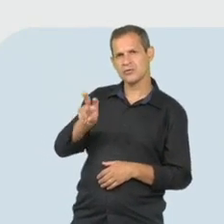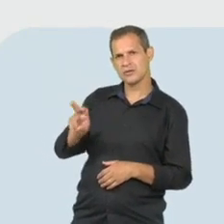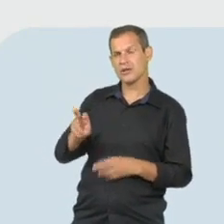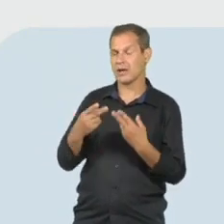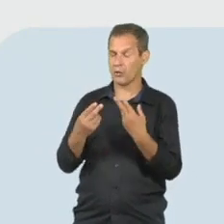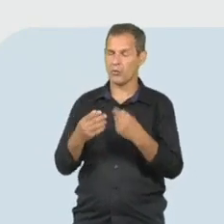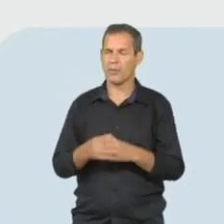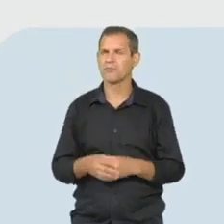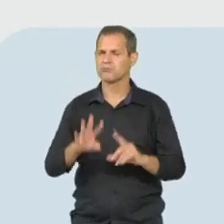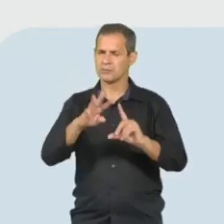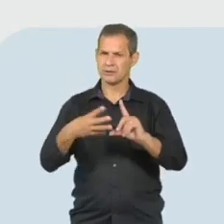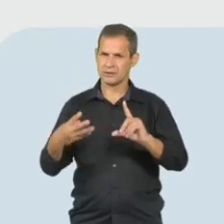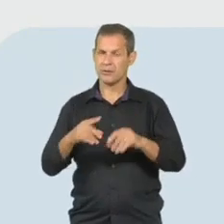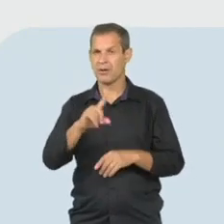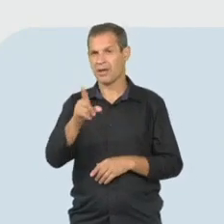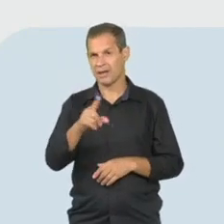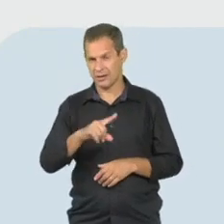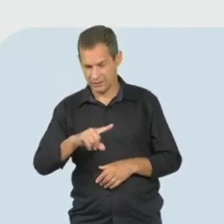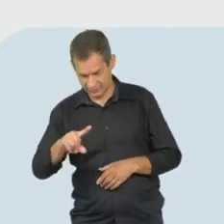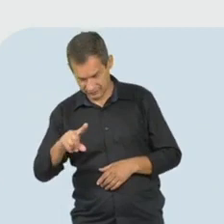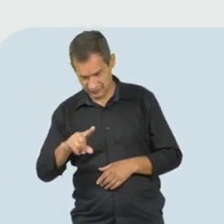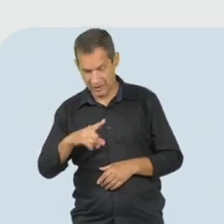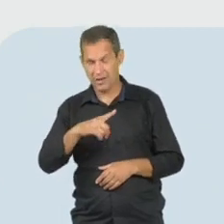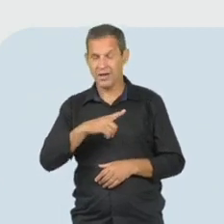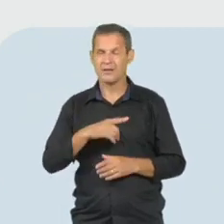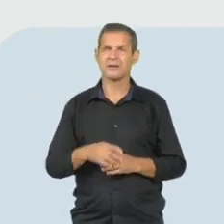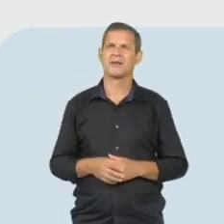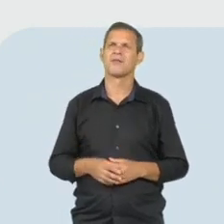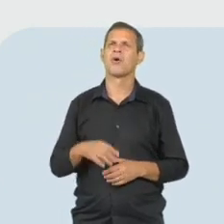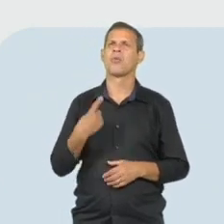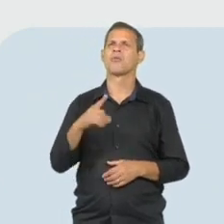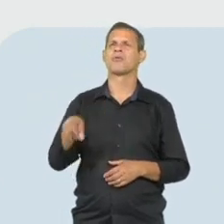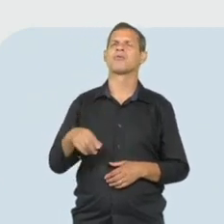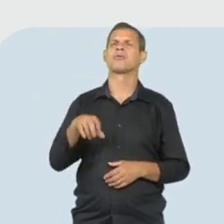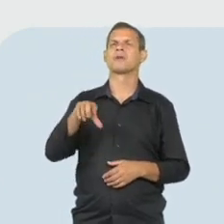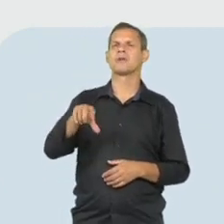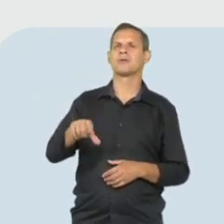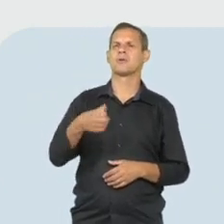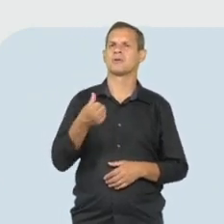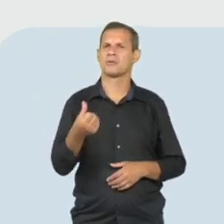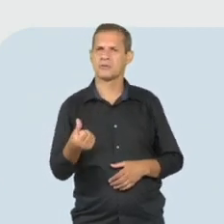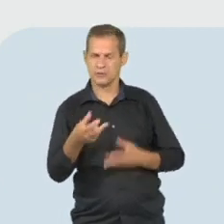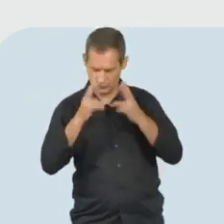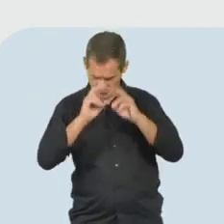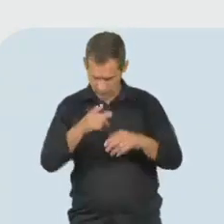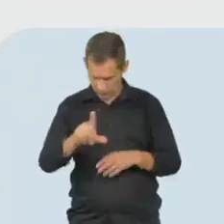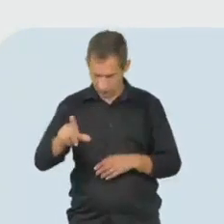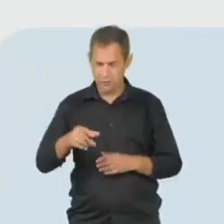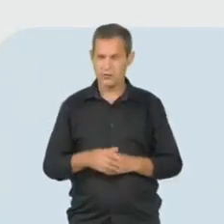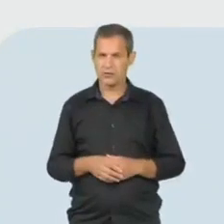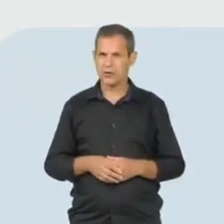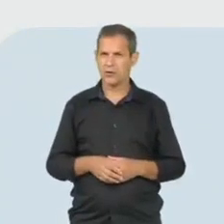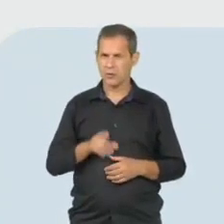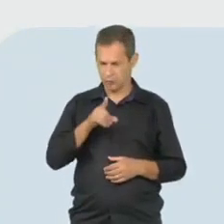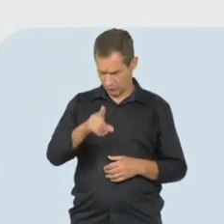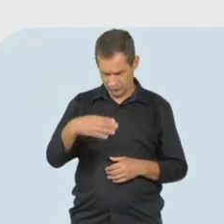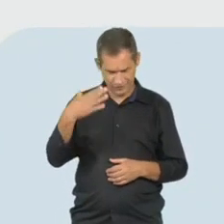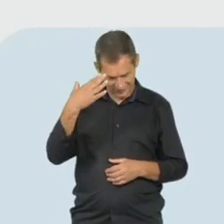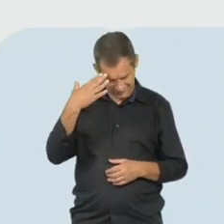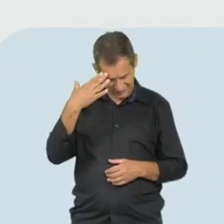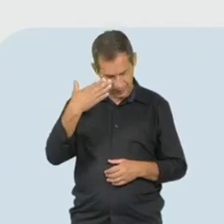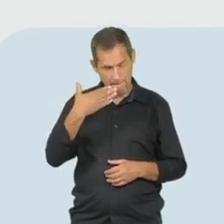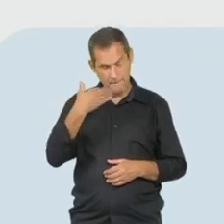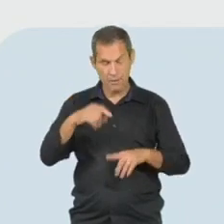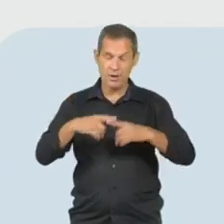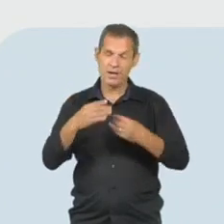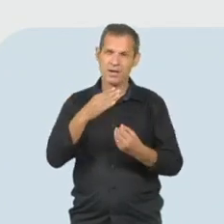equivale, na tabela Z, equivale a 1,96. Vamos ver isso novamente aqui para você entender.